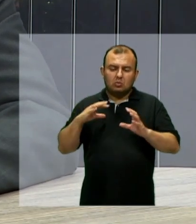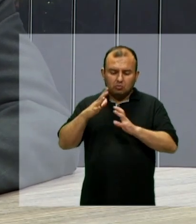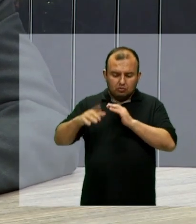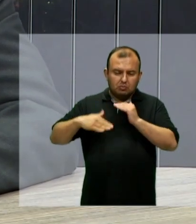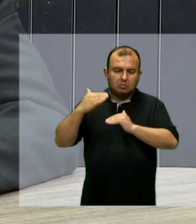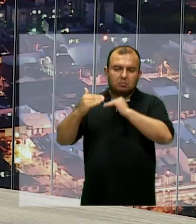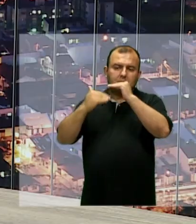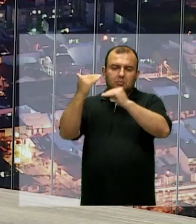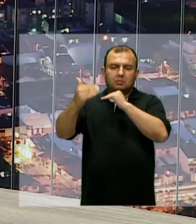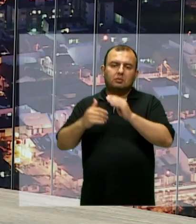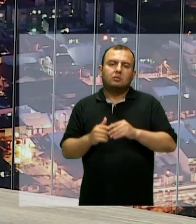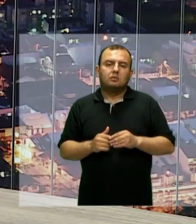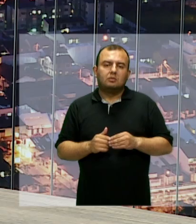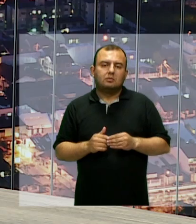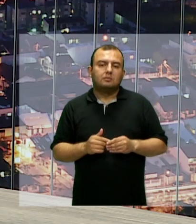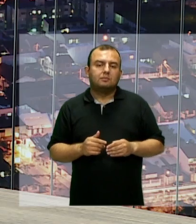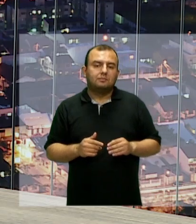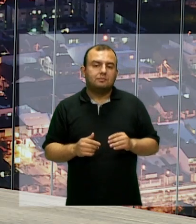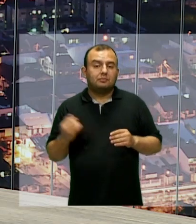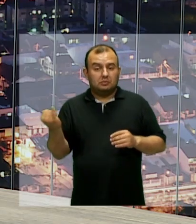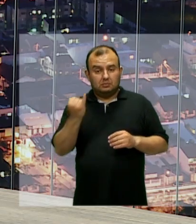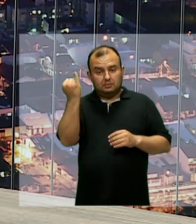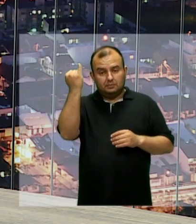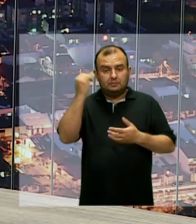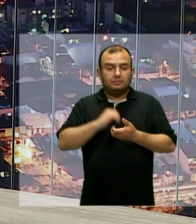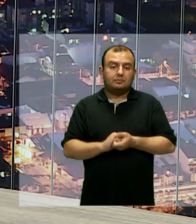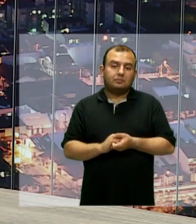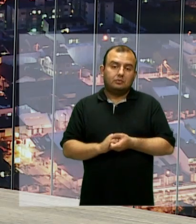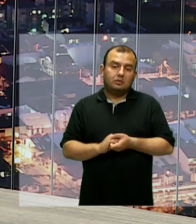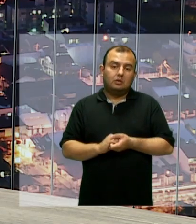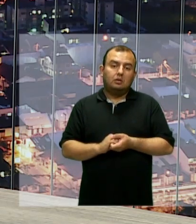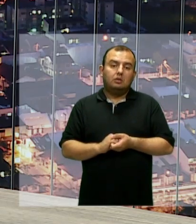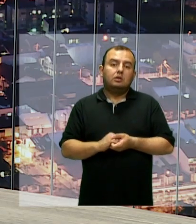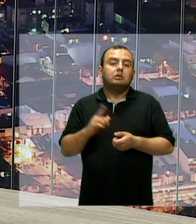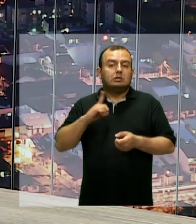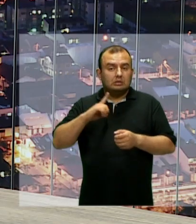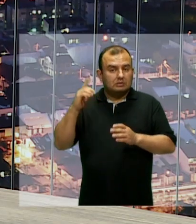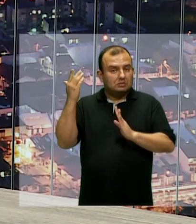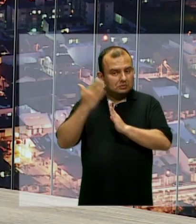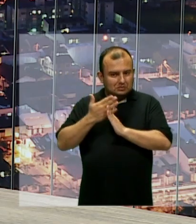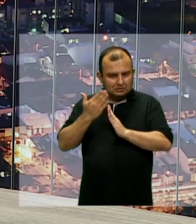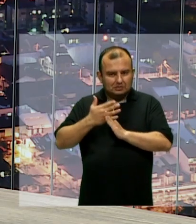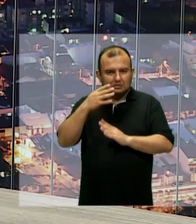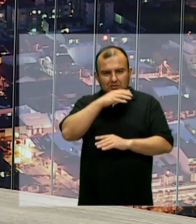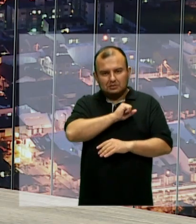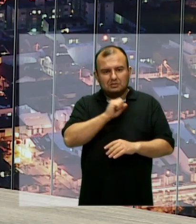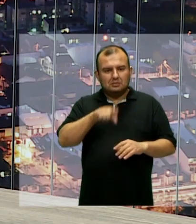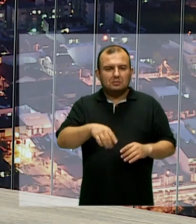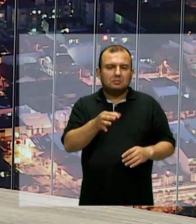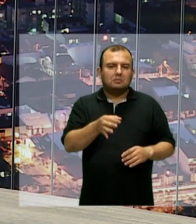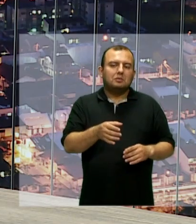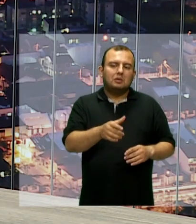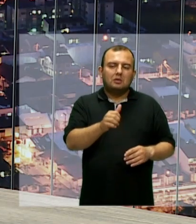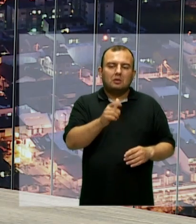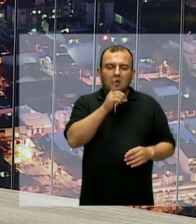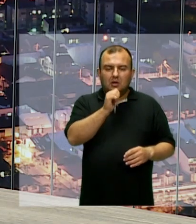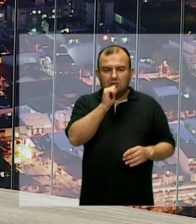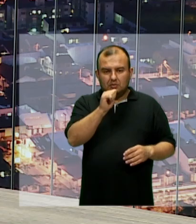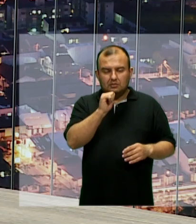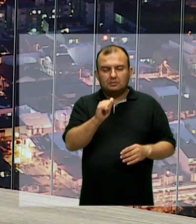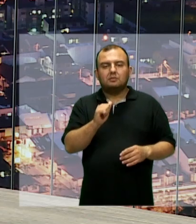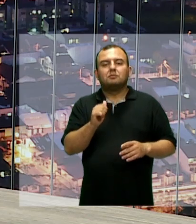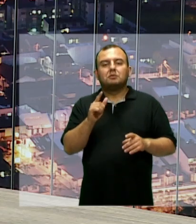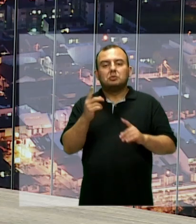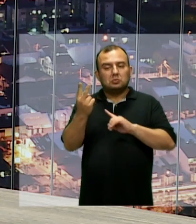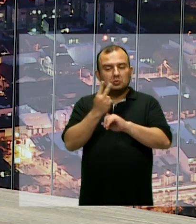isso. Padronização é importante. A gente tem que fazer um pequeno intervalo só para tomar uma aguinha e cuidar um pouquinho da